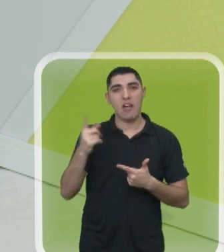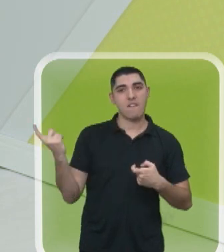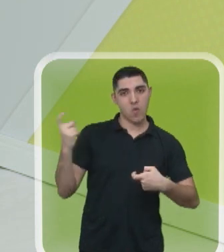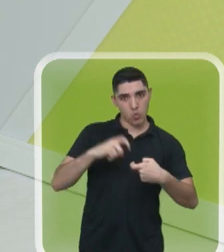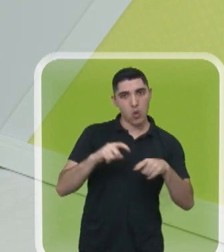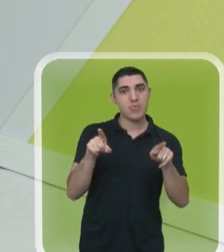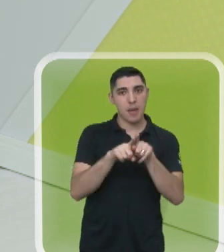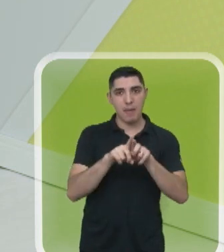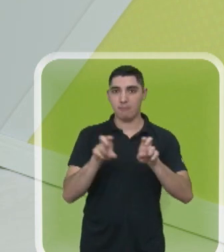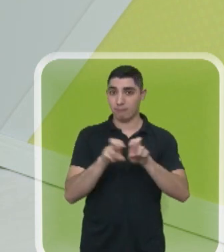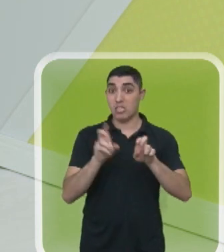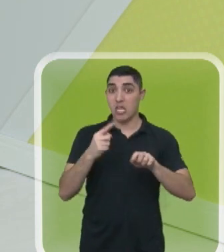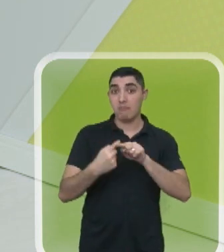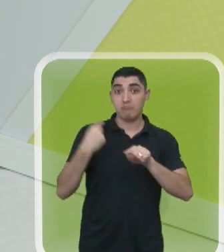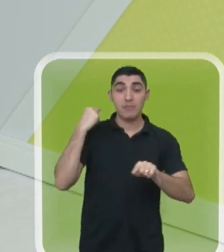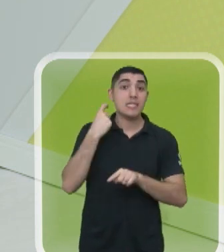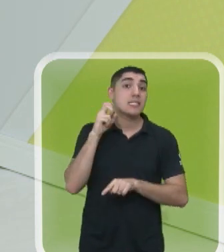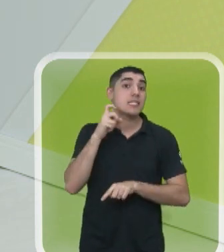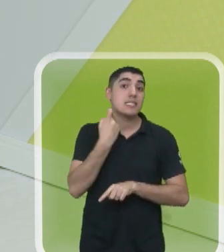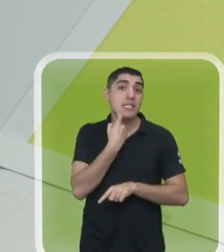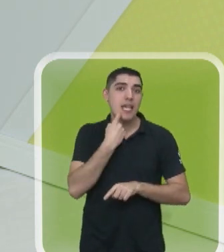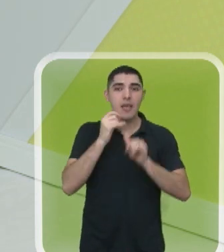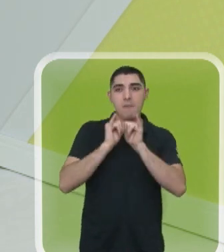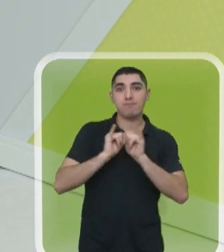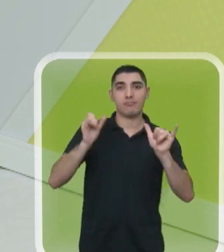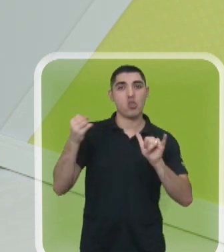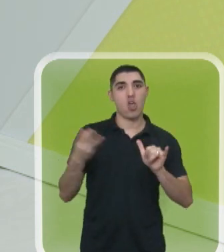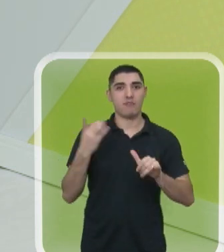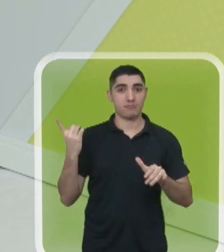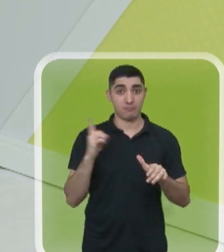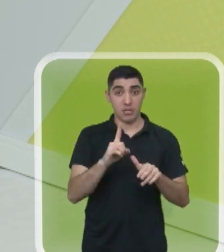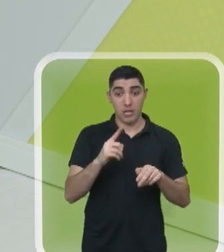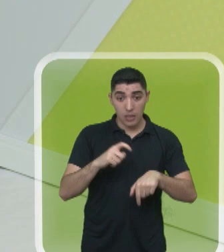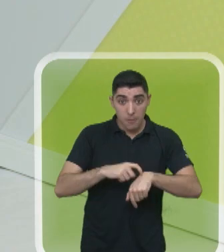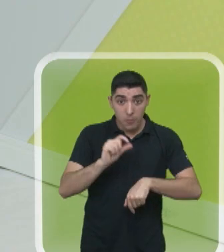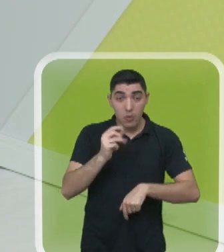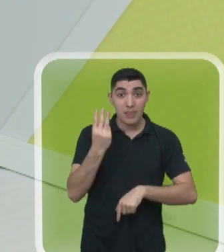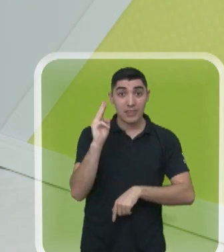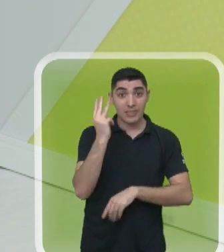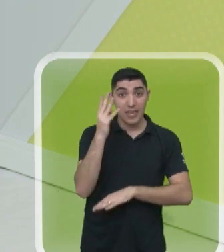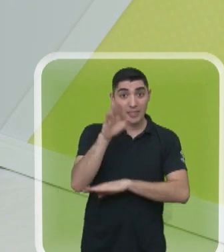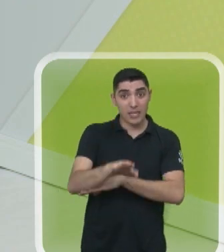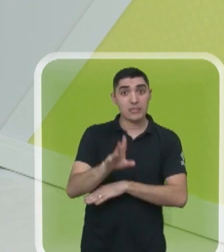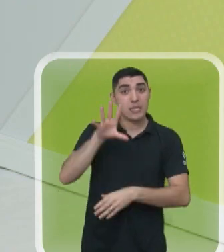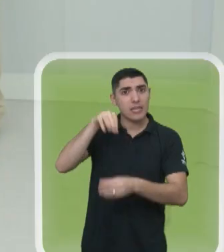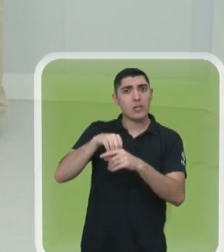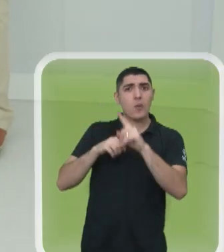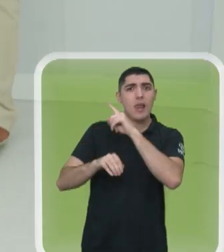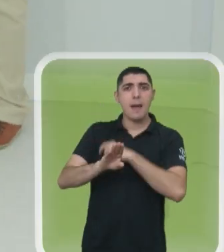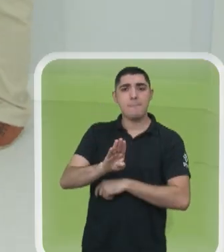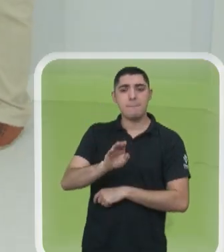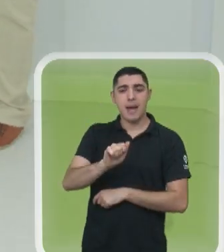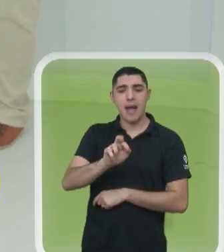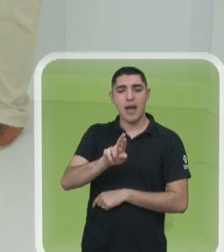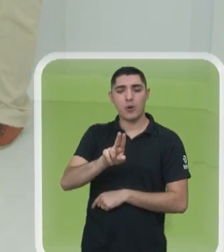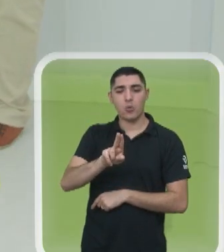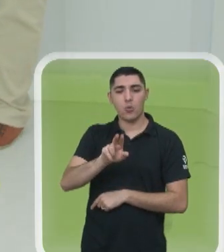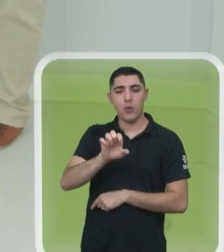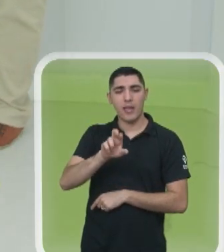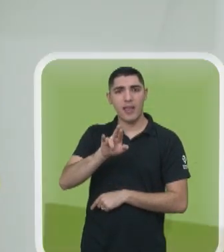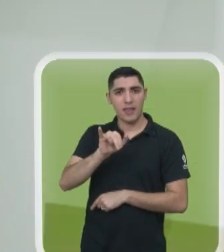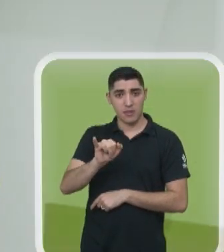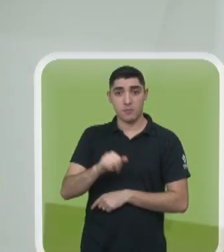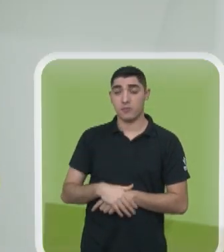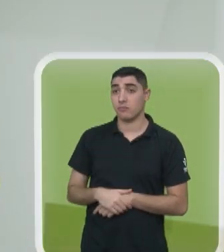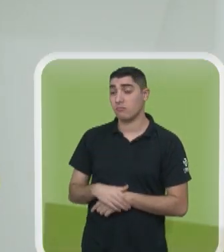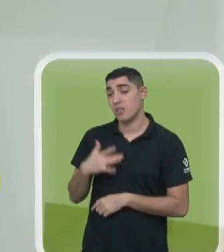foi anunciada na última sexta-feira. A partida começa daqui a pouquinho, às 15h, na Arena Barueri, Brunão. Eu não sei como é que esse time do Santos